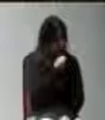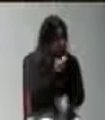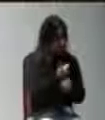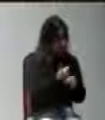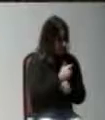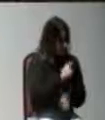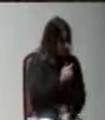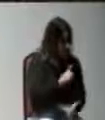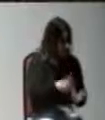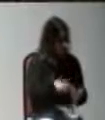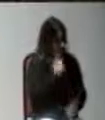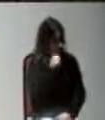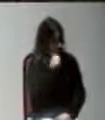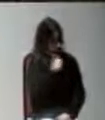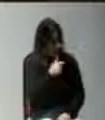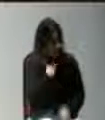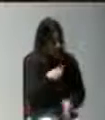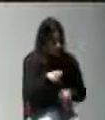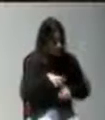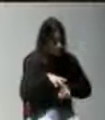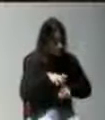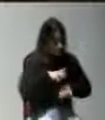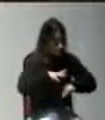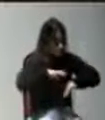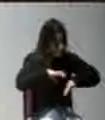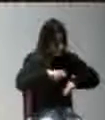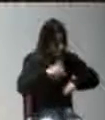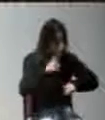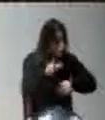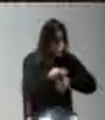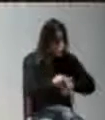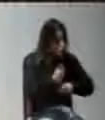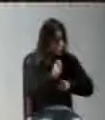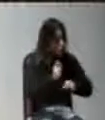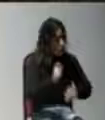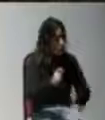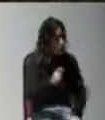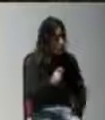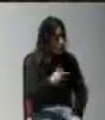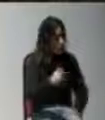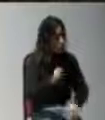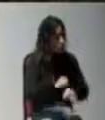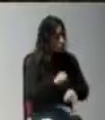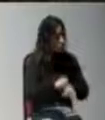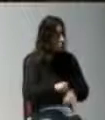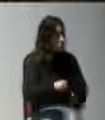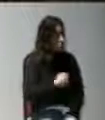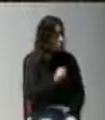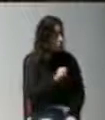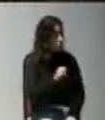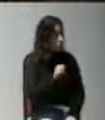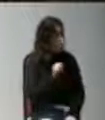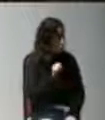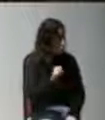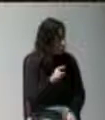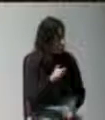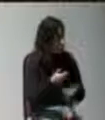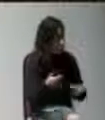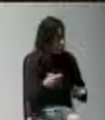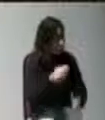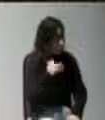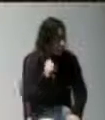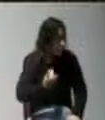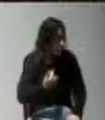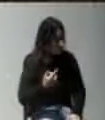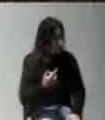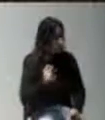os restos mortais dos seus queridos, exterminados pela ditadura de Pinochet. Em suma, o que aquela